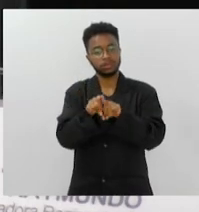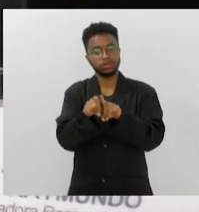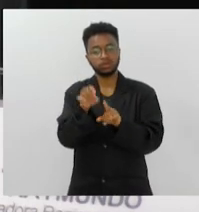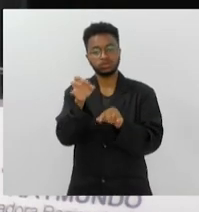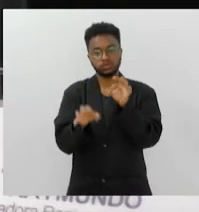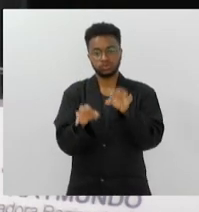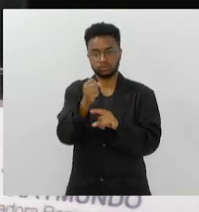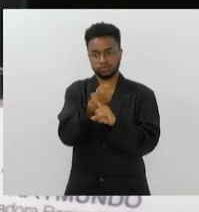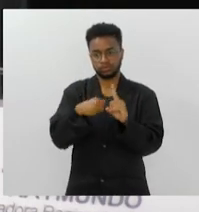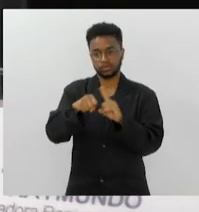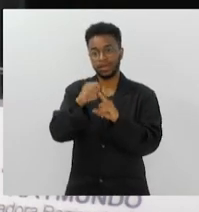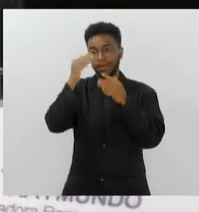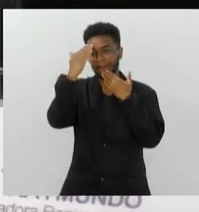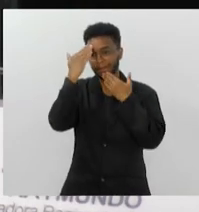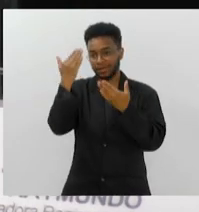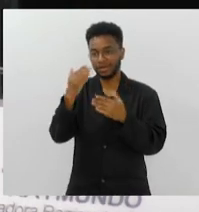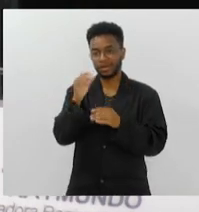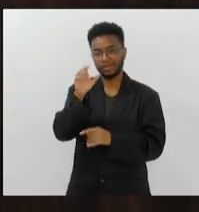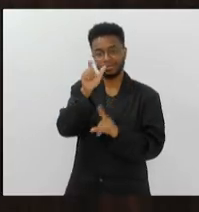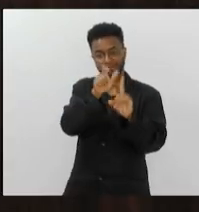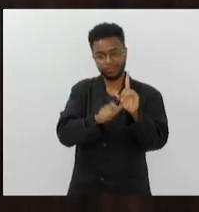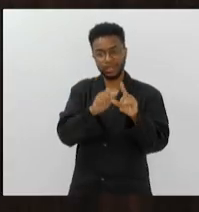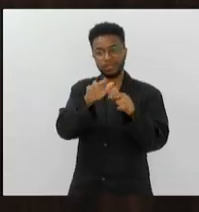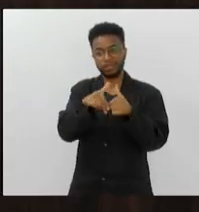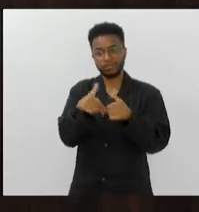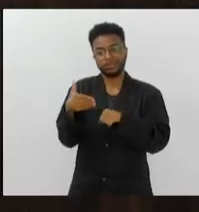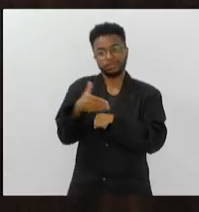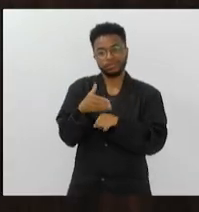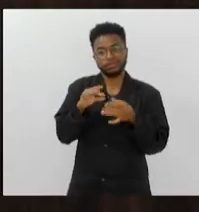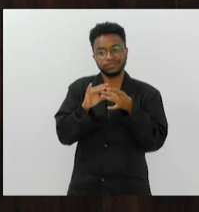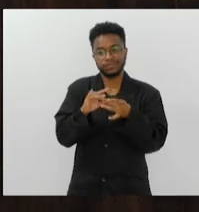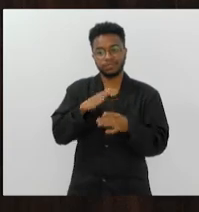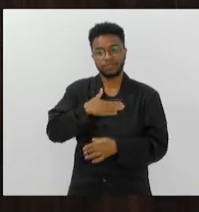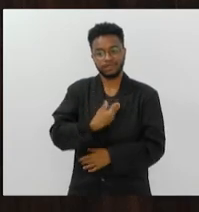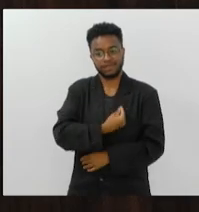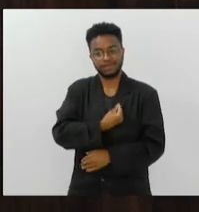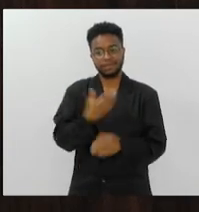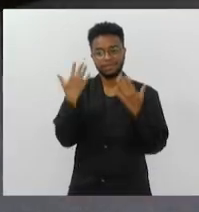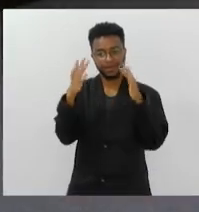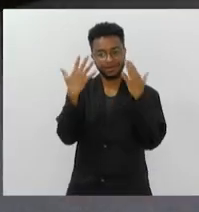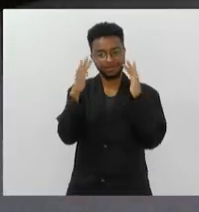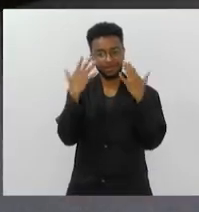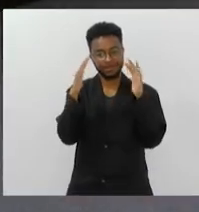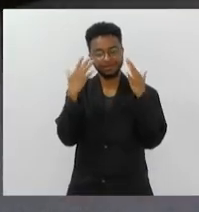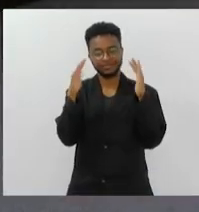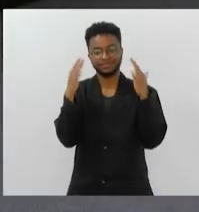social. Muito obrigada, senhor Orlandino, por o senhor fazer parte da minha vida. Parabéns.